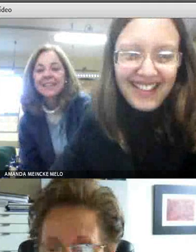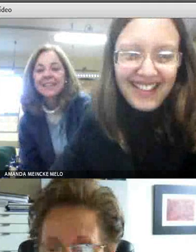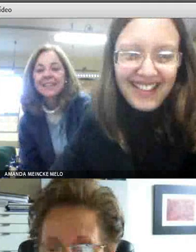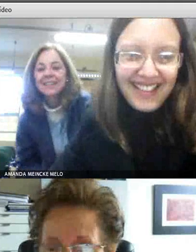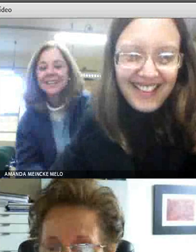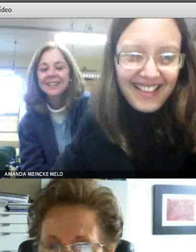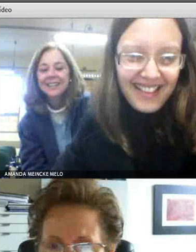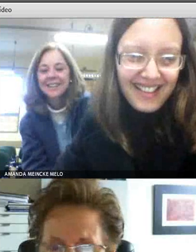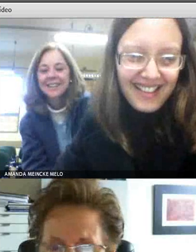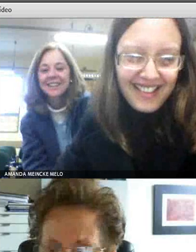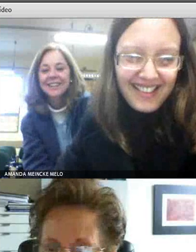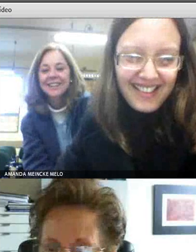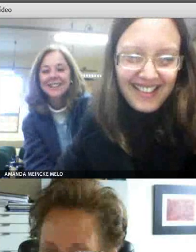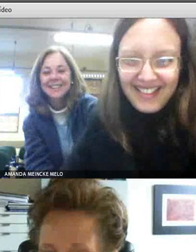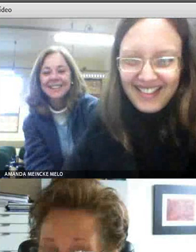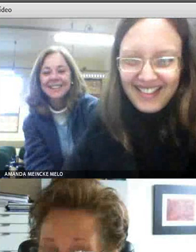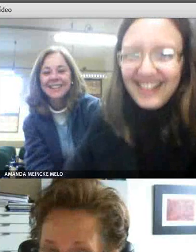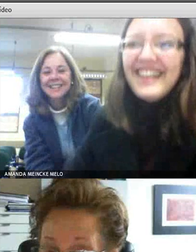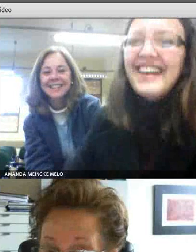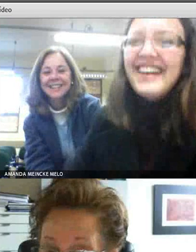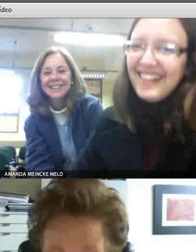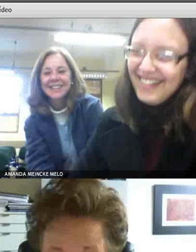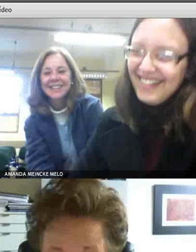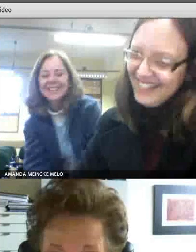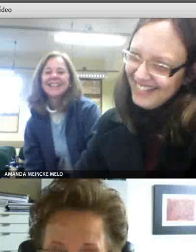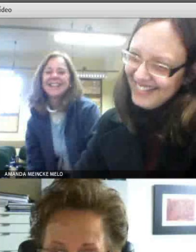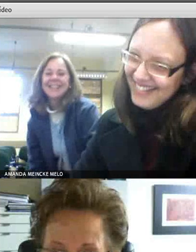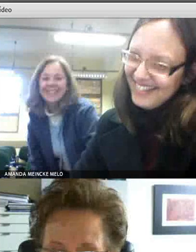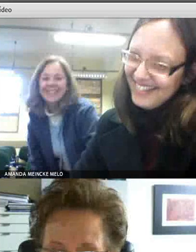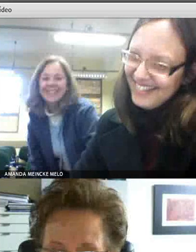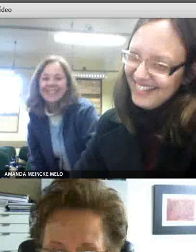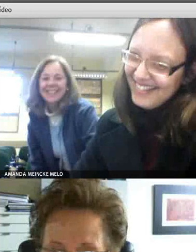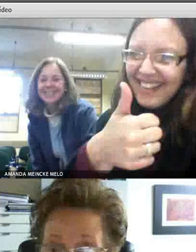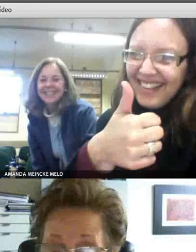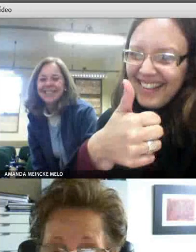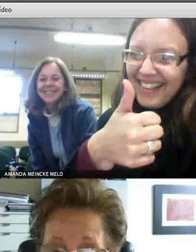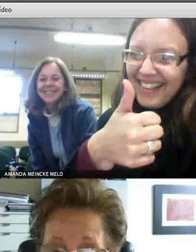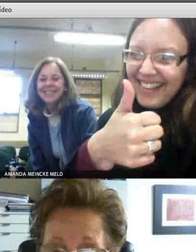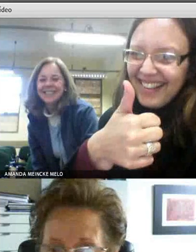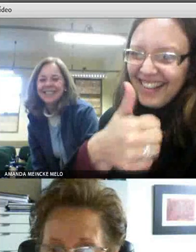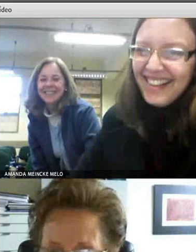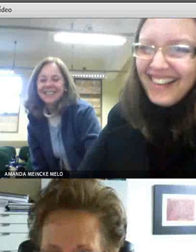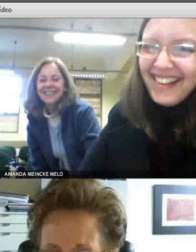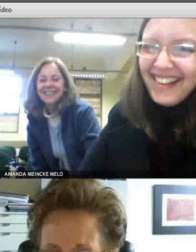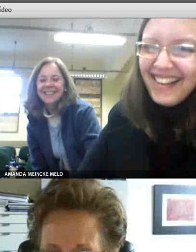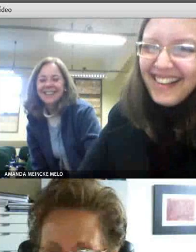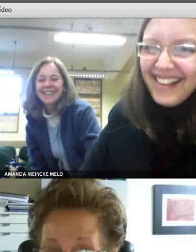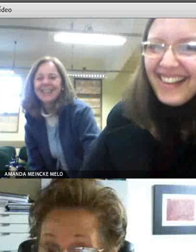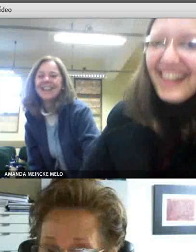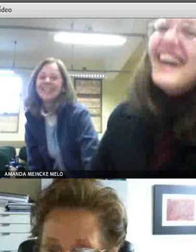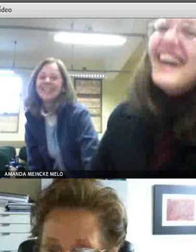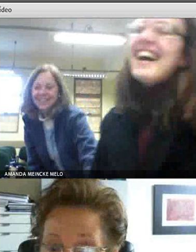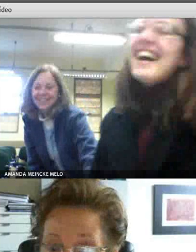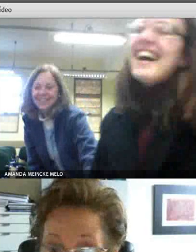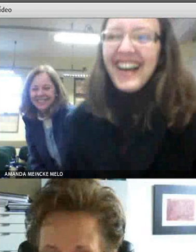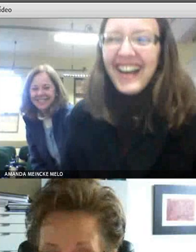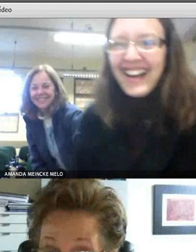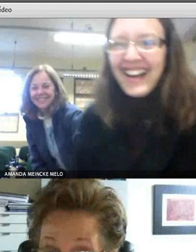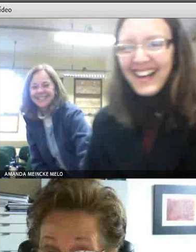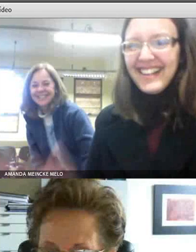aí eu dizia assim, falei com a reitora da Unipampa, mas será que eles estão preparados para fazer inovação,